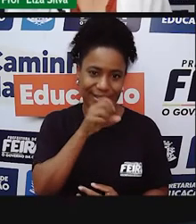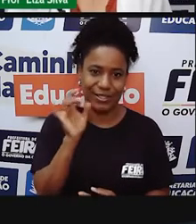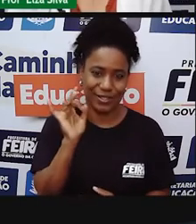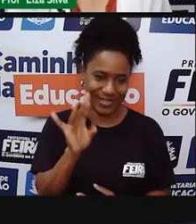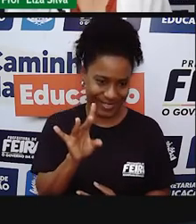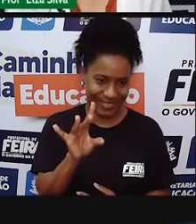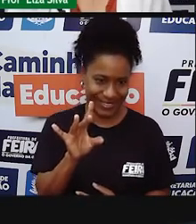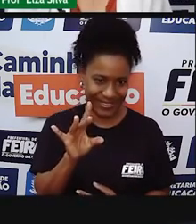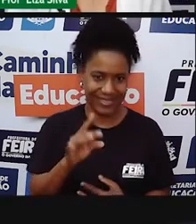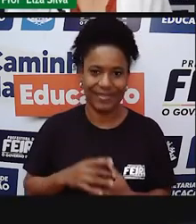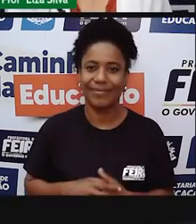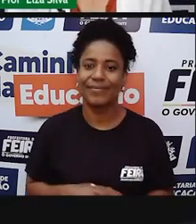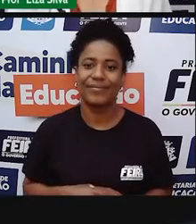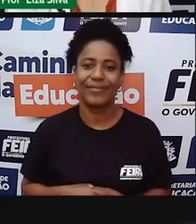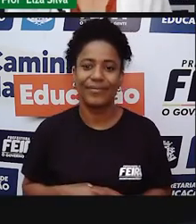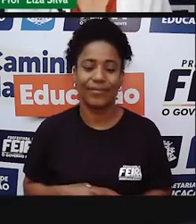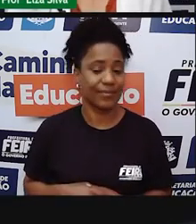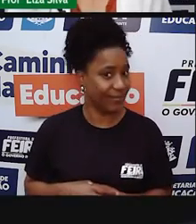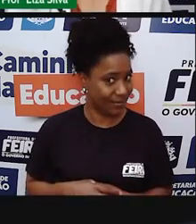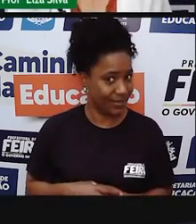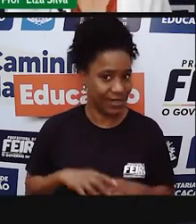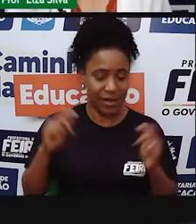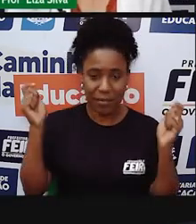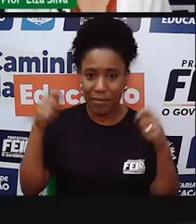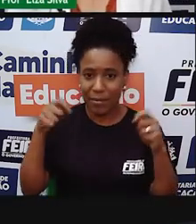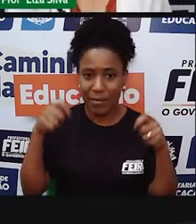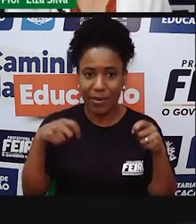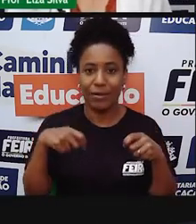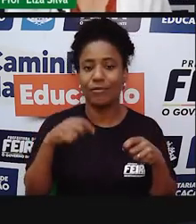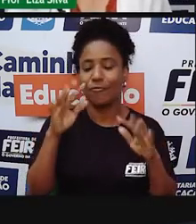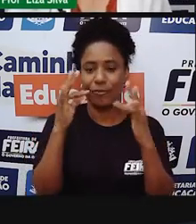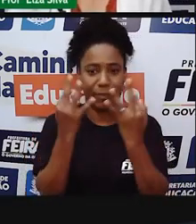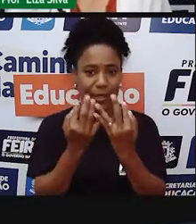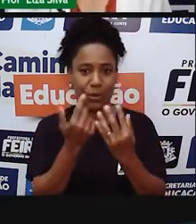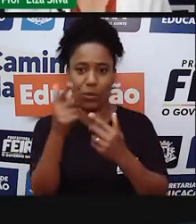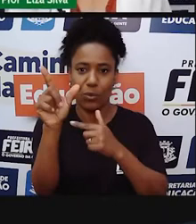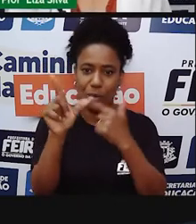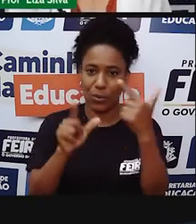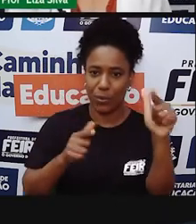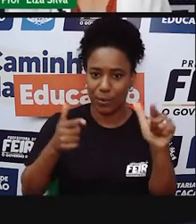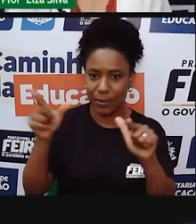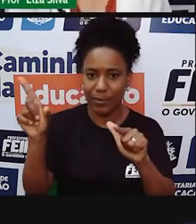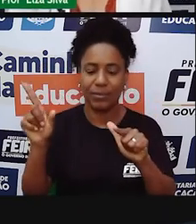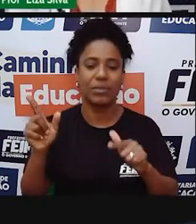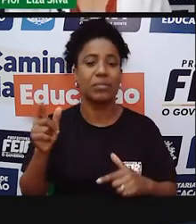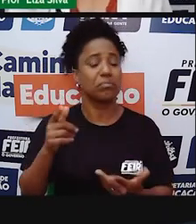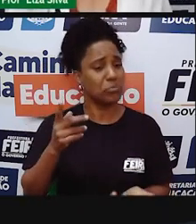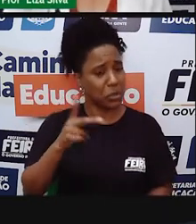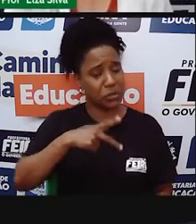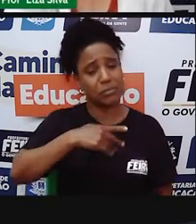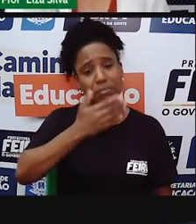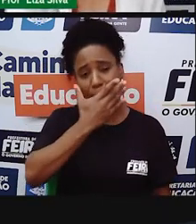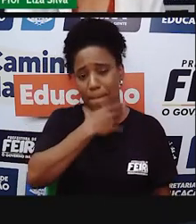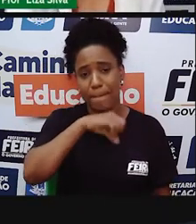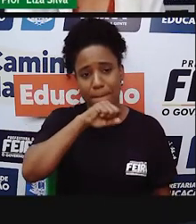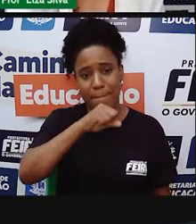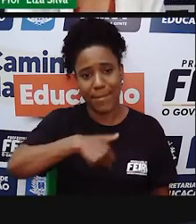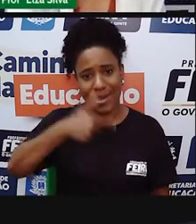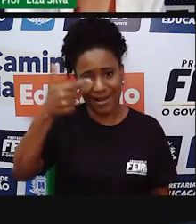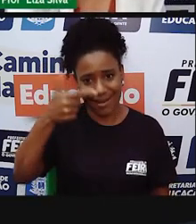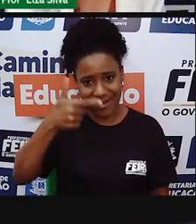e tudo mais. Eu posso falar aqui de mais outros membros da família, como, por exemplo, padrasto é o